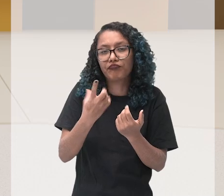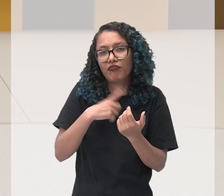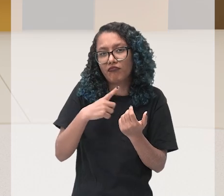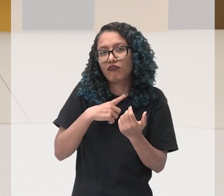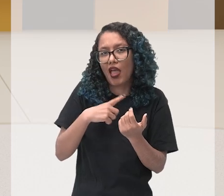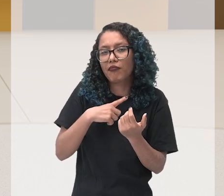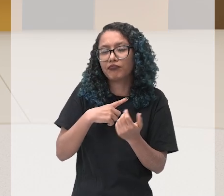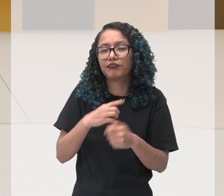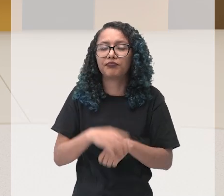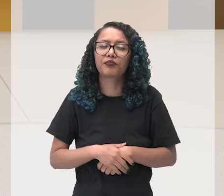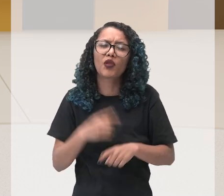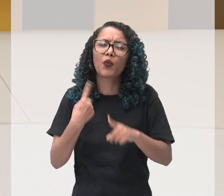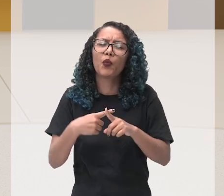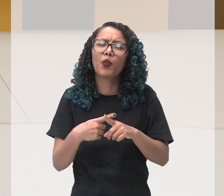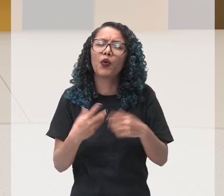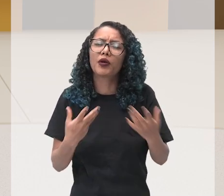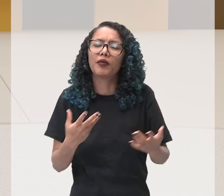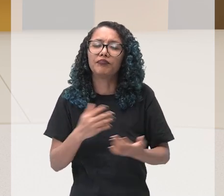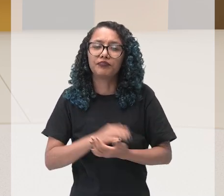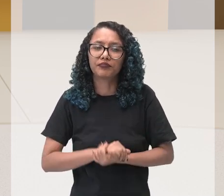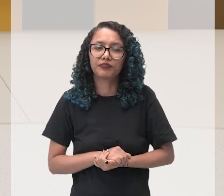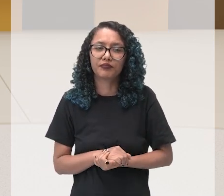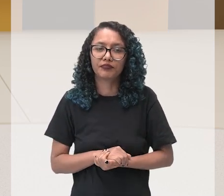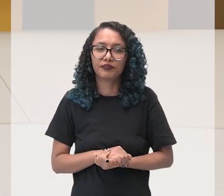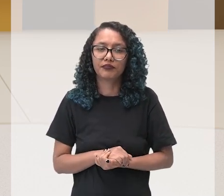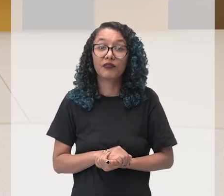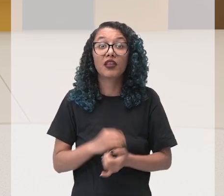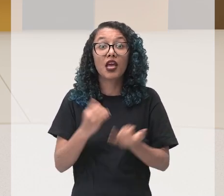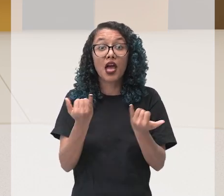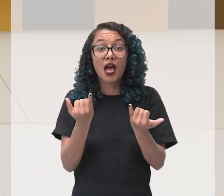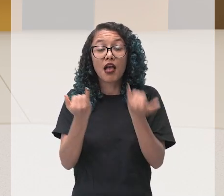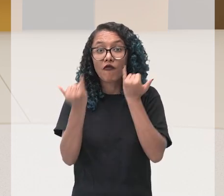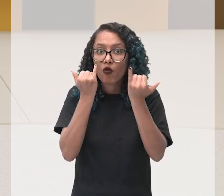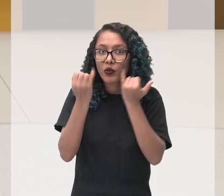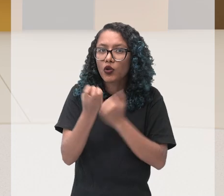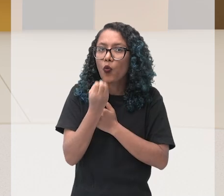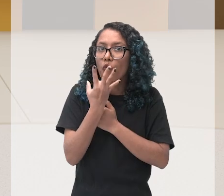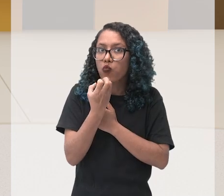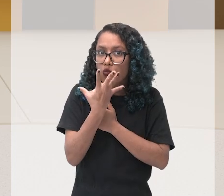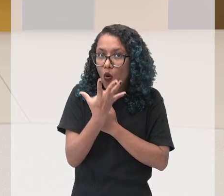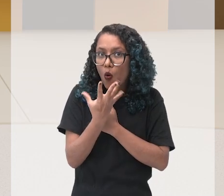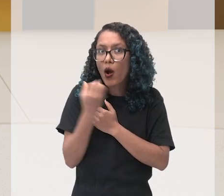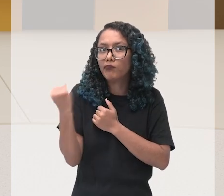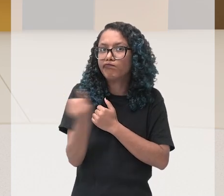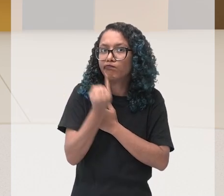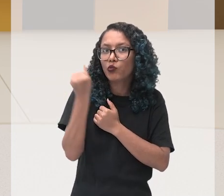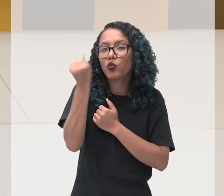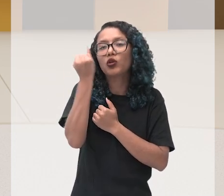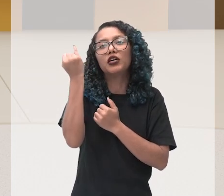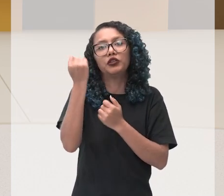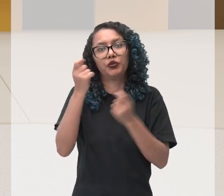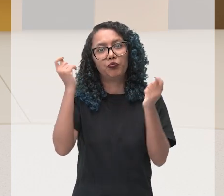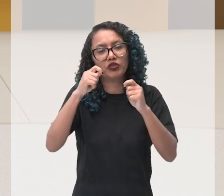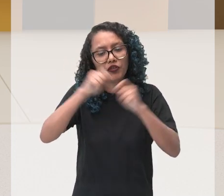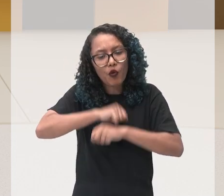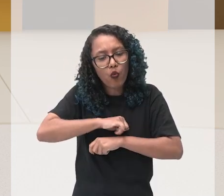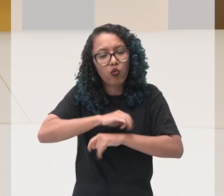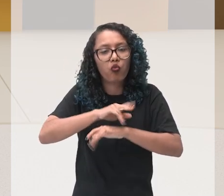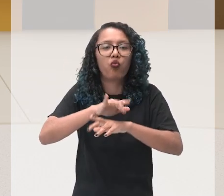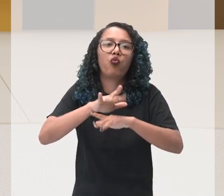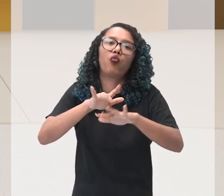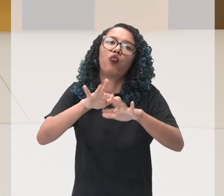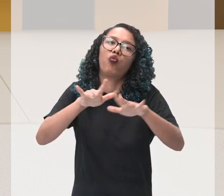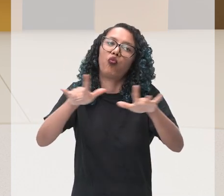alguns pontos positivos. Por quê? Ela faz com que informações úteis tenham uma disseminação